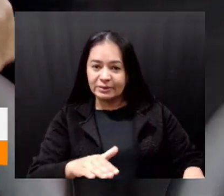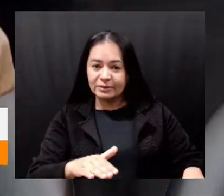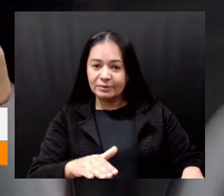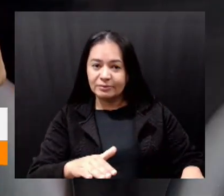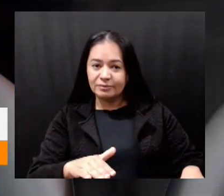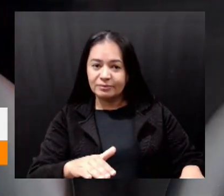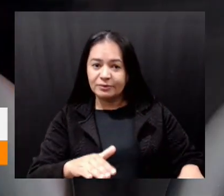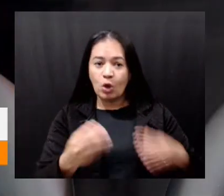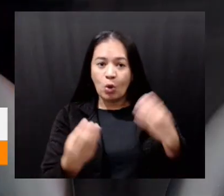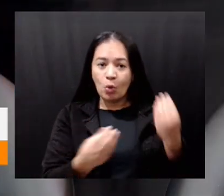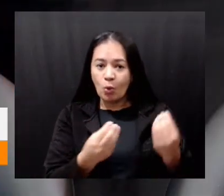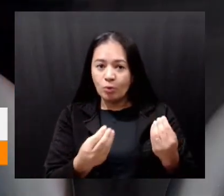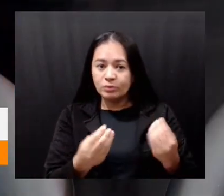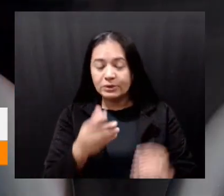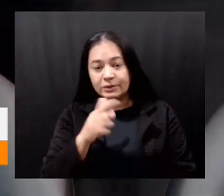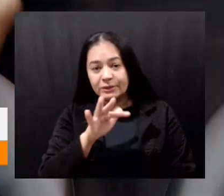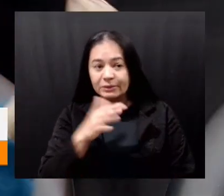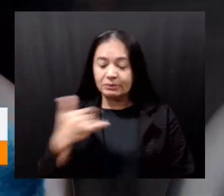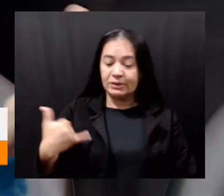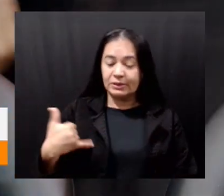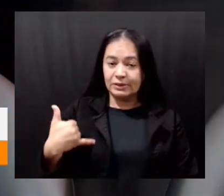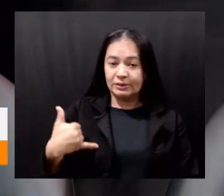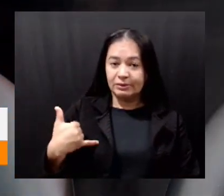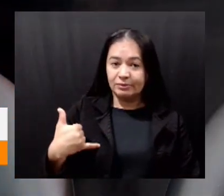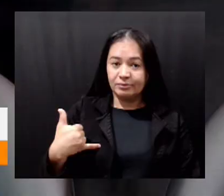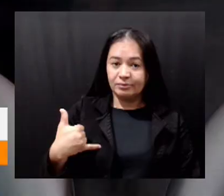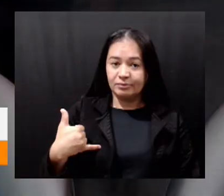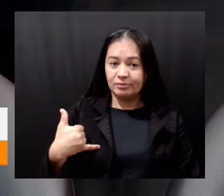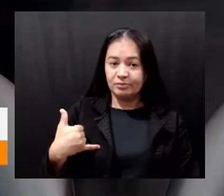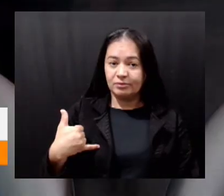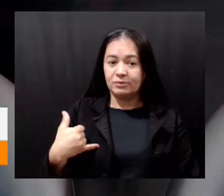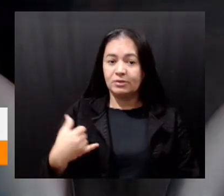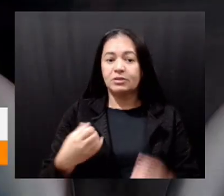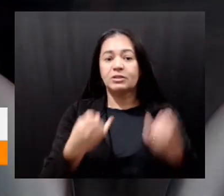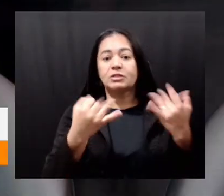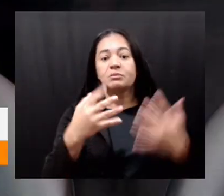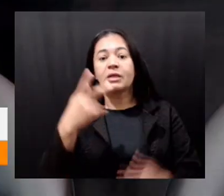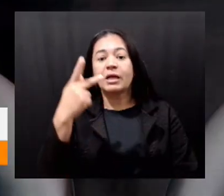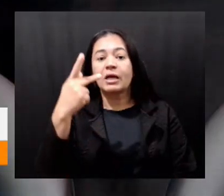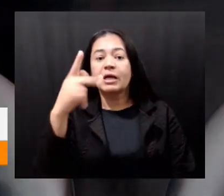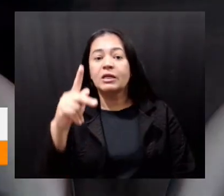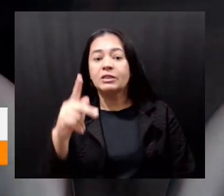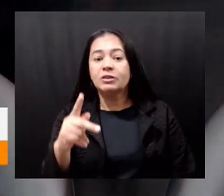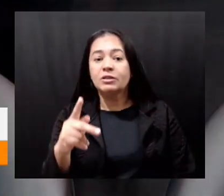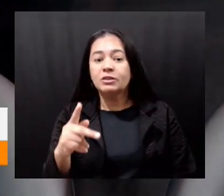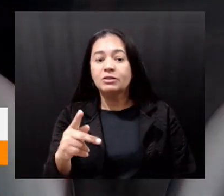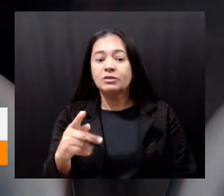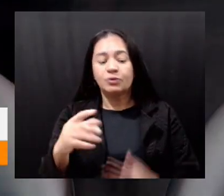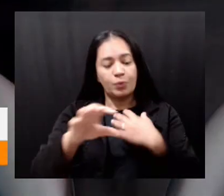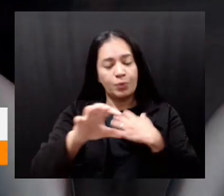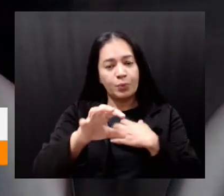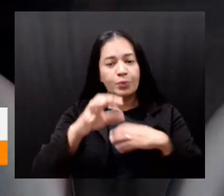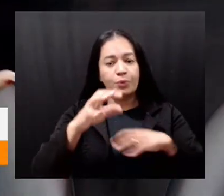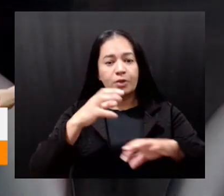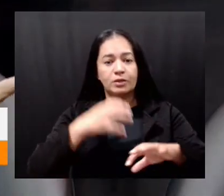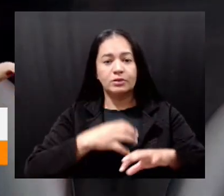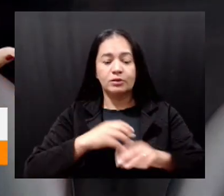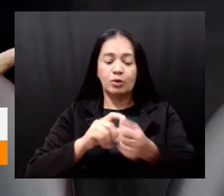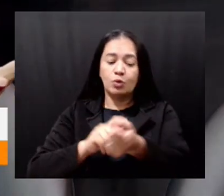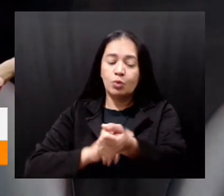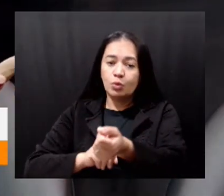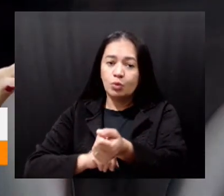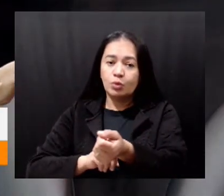dependendo da idade e colocar, sim, a sua empatia, a sua indignação,